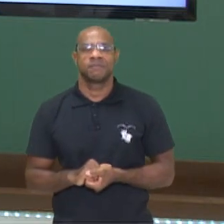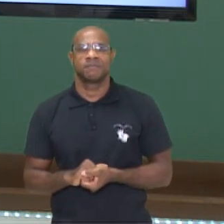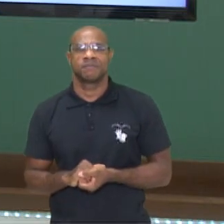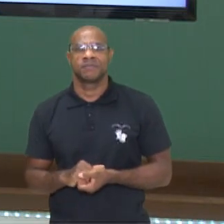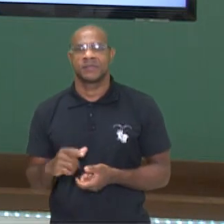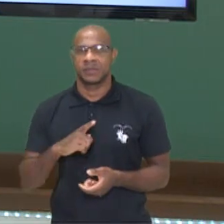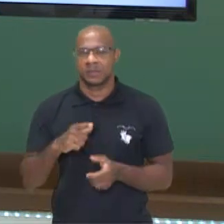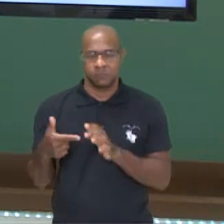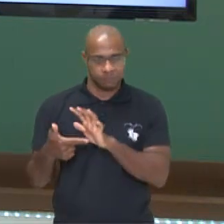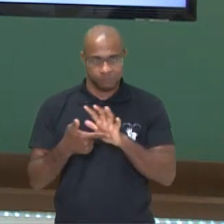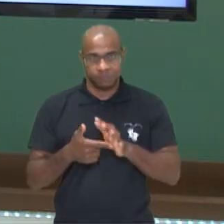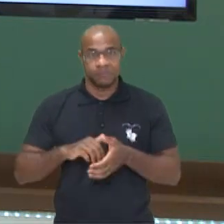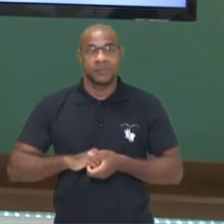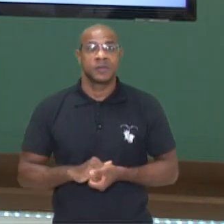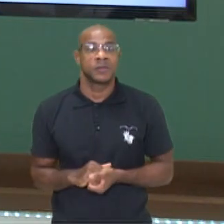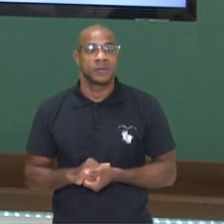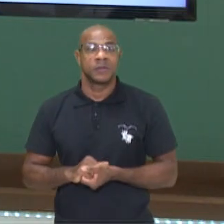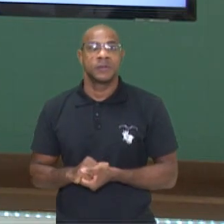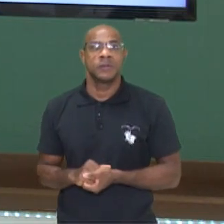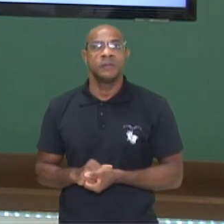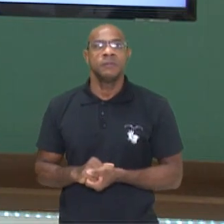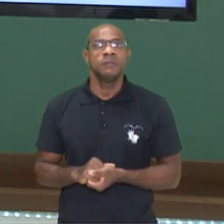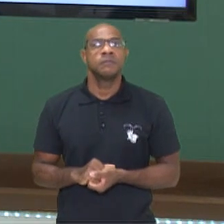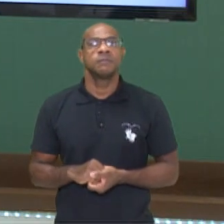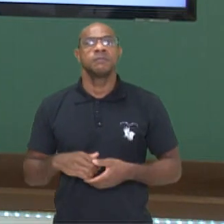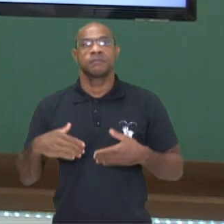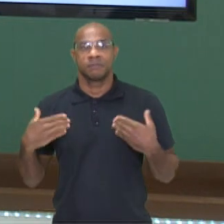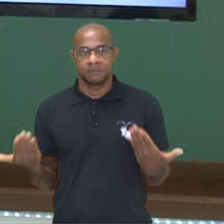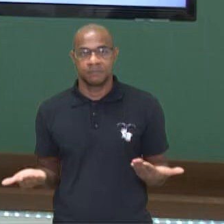eu lírico sente.